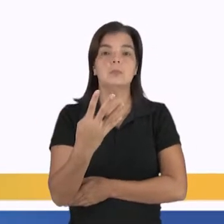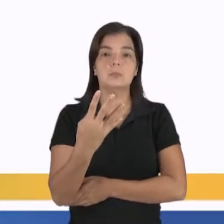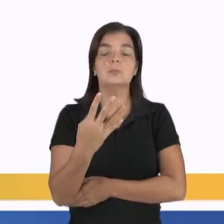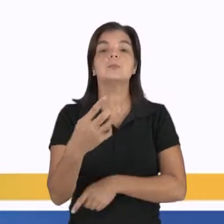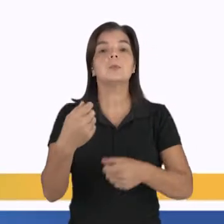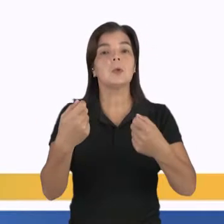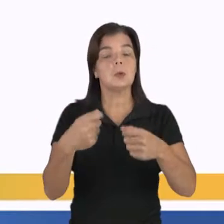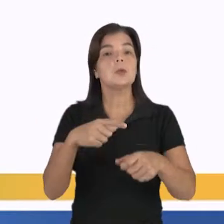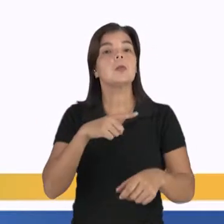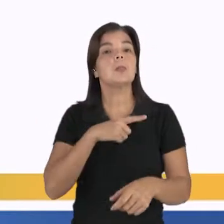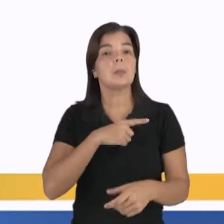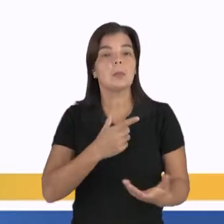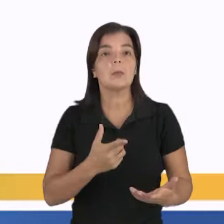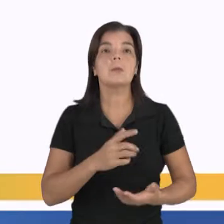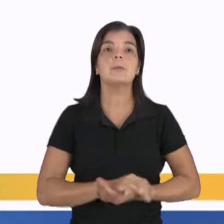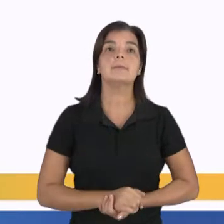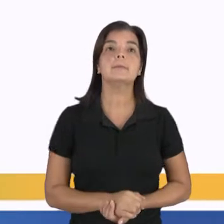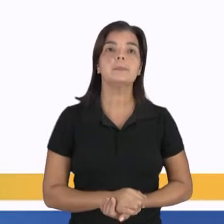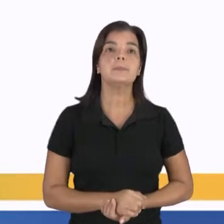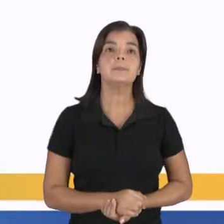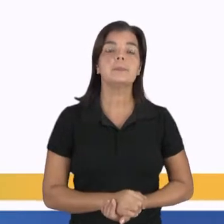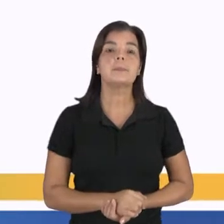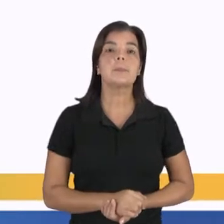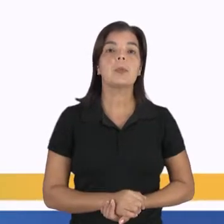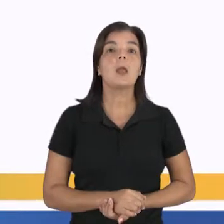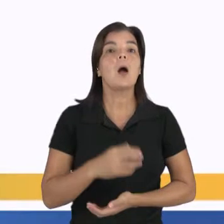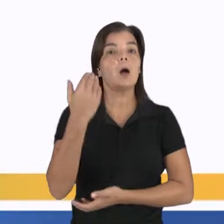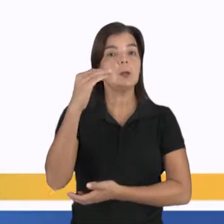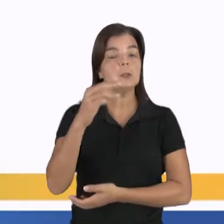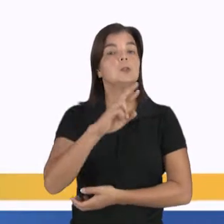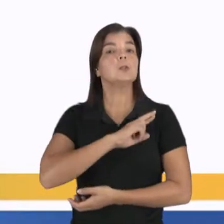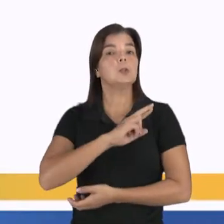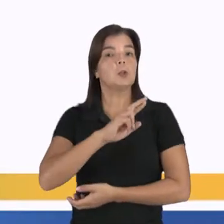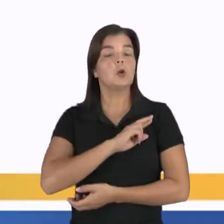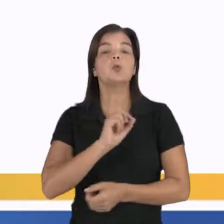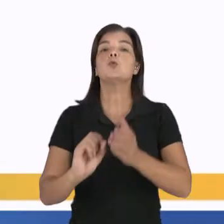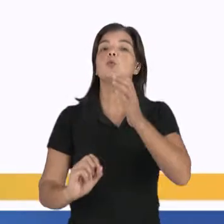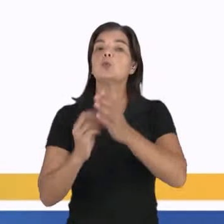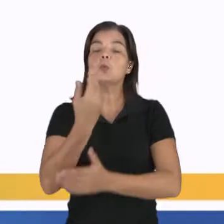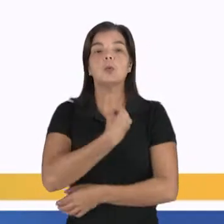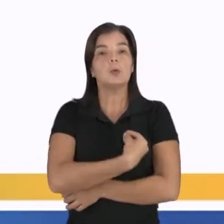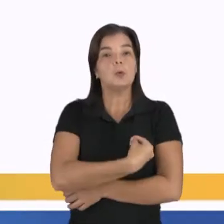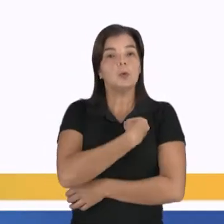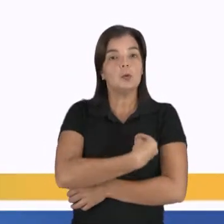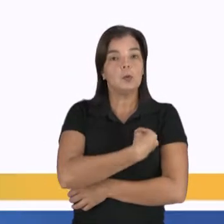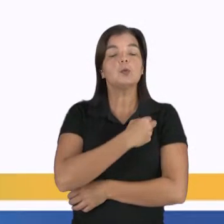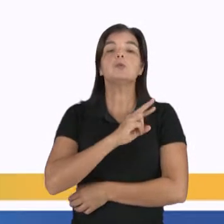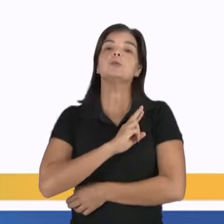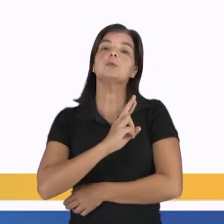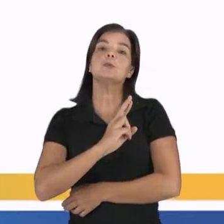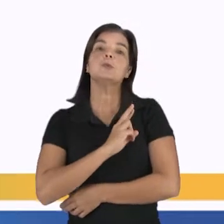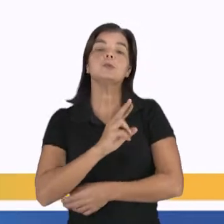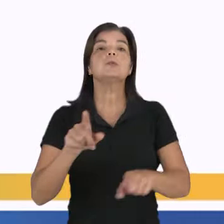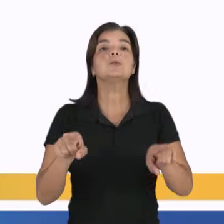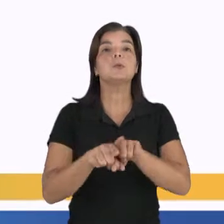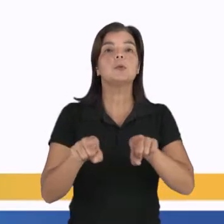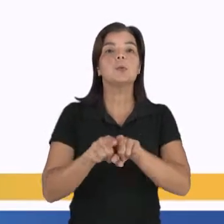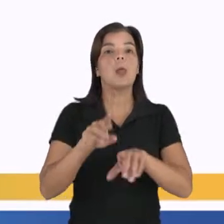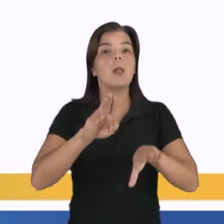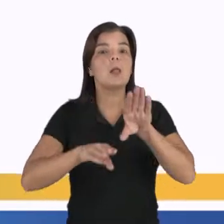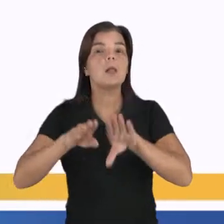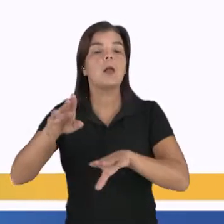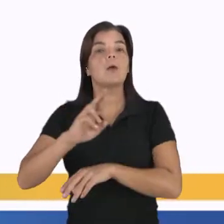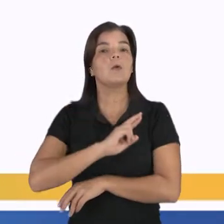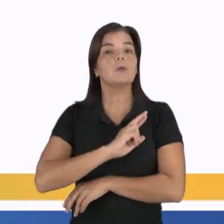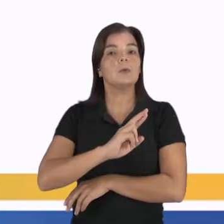que ela pretende, né? A ciência da religião, ela estuda a realidade do fenômeno religioso, independente de que